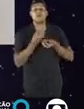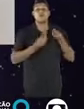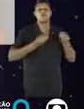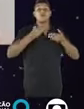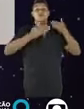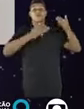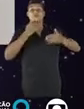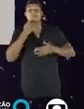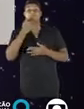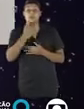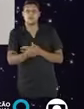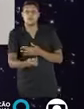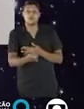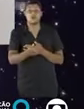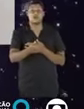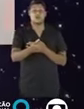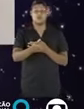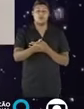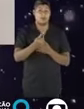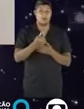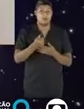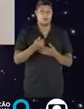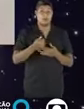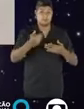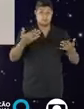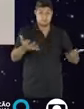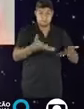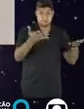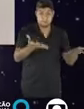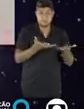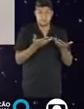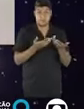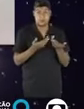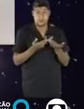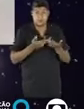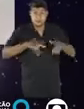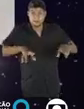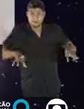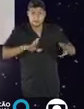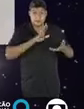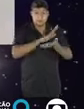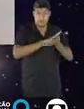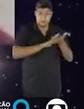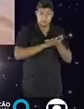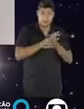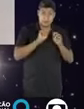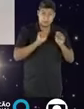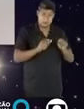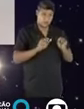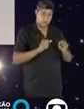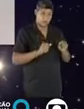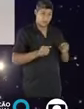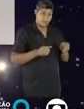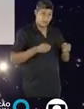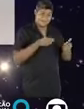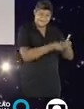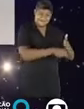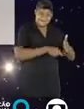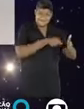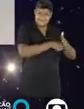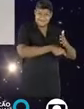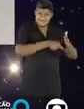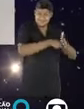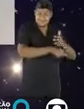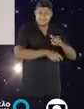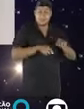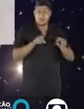com melhor... com melhor vigor, sem eu precisar ficar corrigindo, né, para poder forçar uma produção. E, ao mesmo tempo,